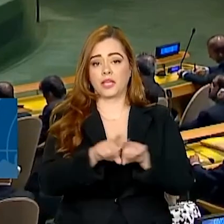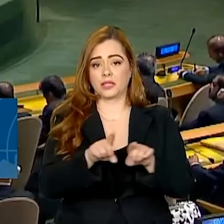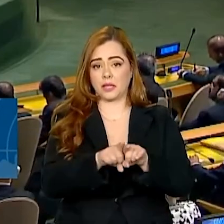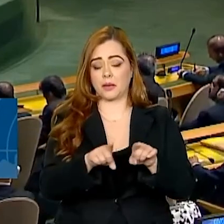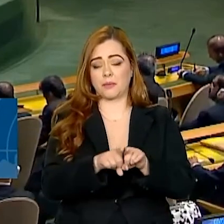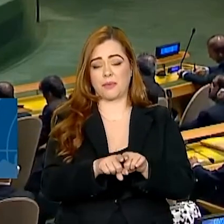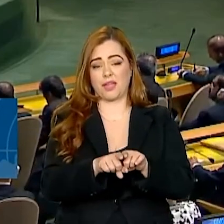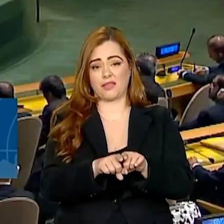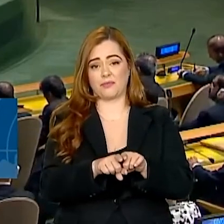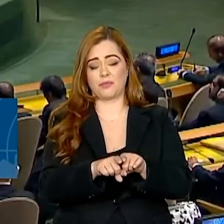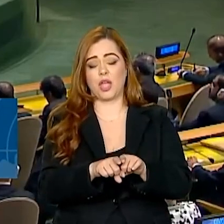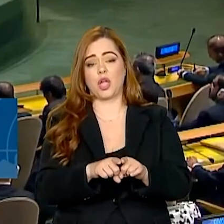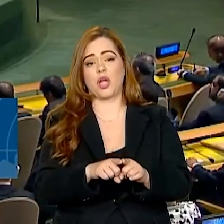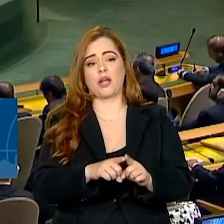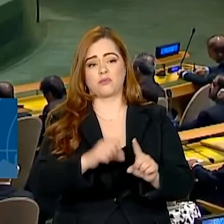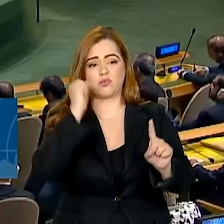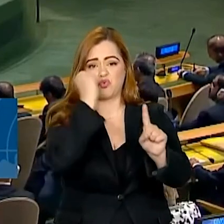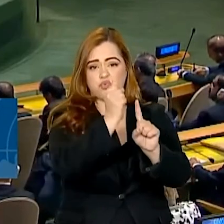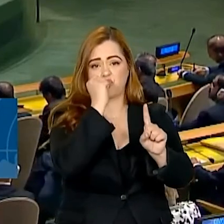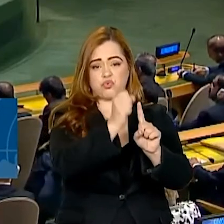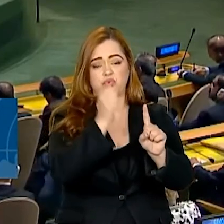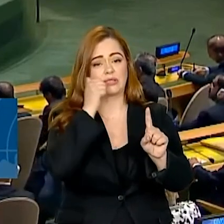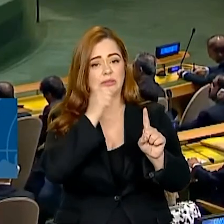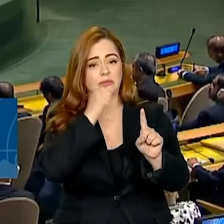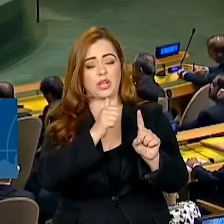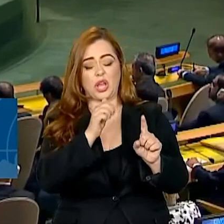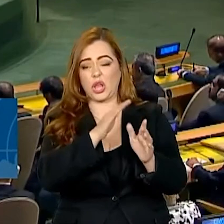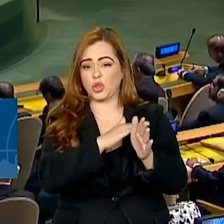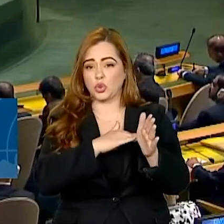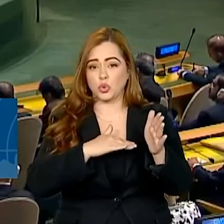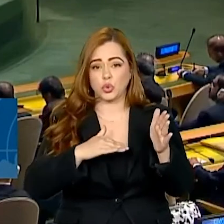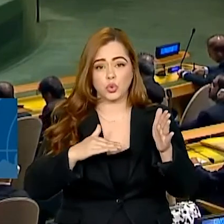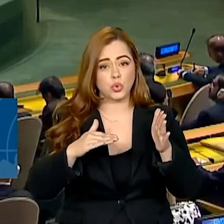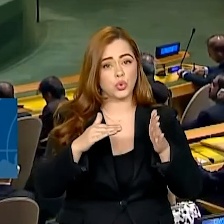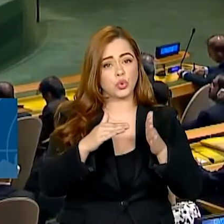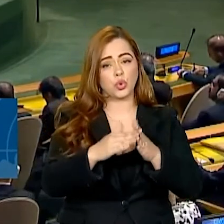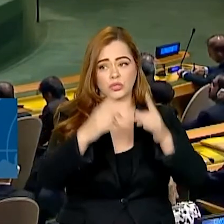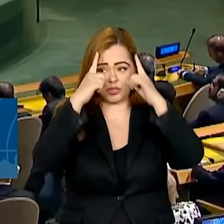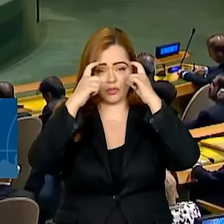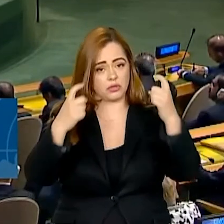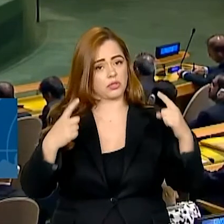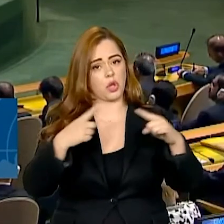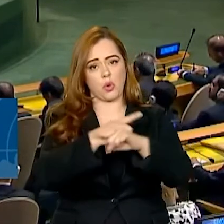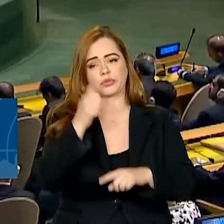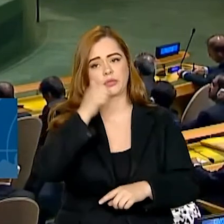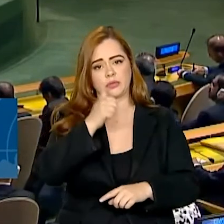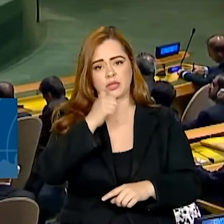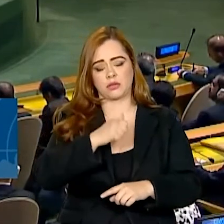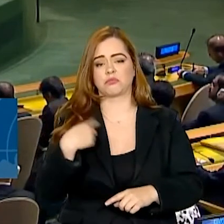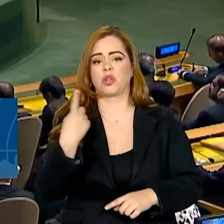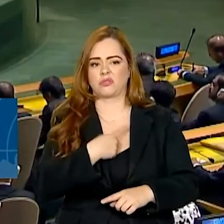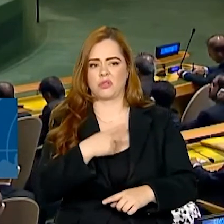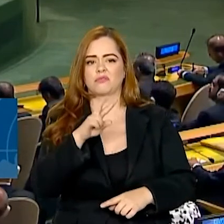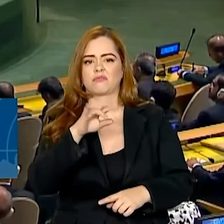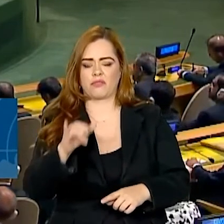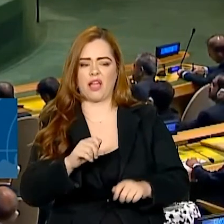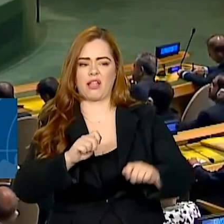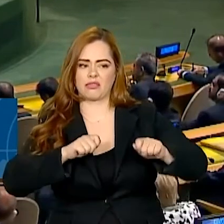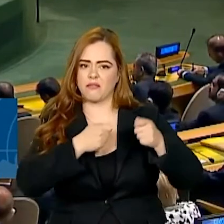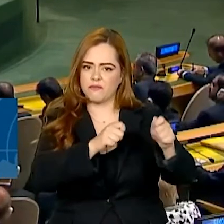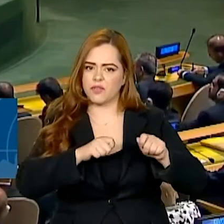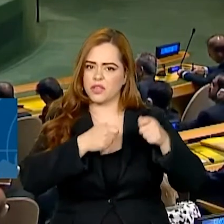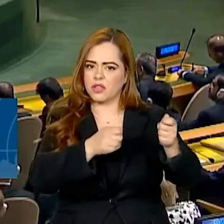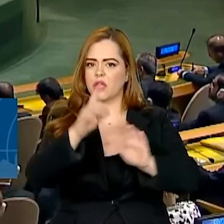Combateremos o feminicídio e todas as formas de violência contra as mulheres. Seremos rigorosos na defesa